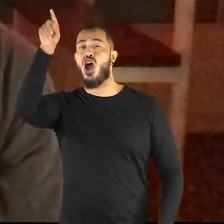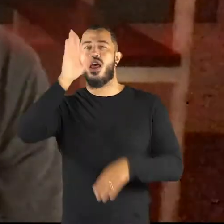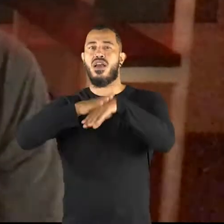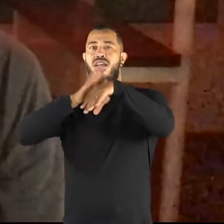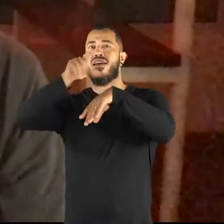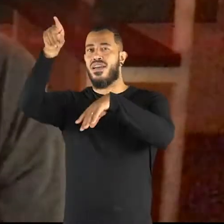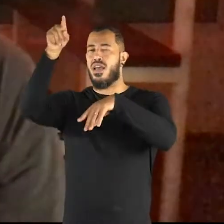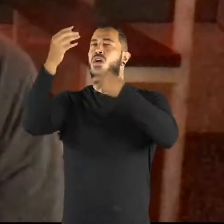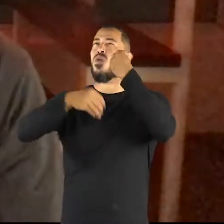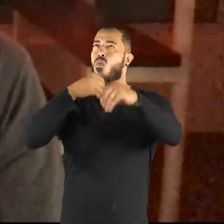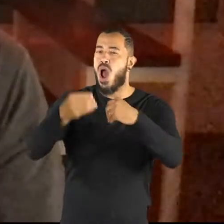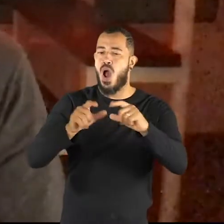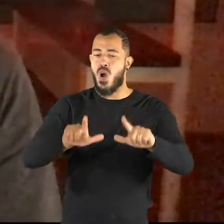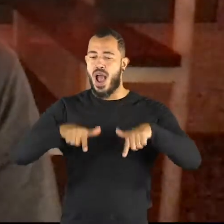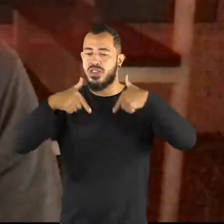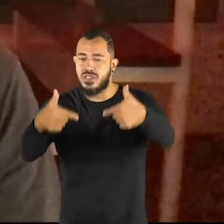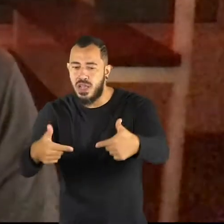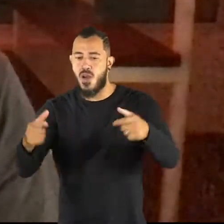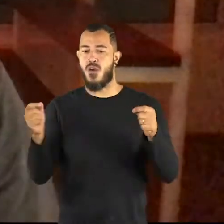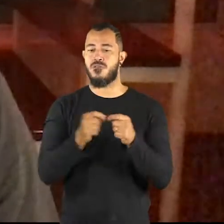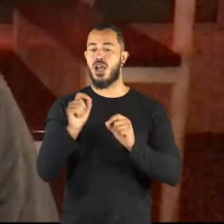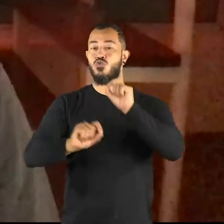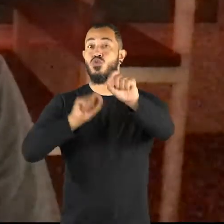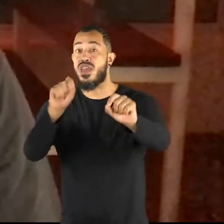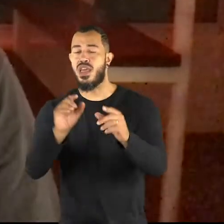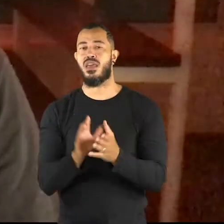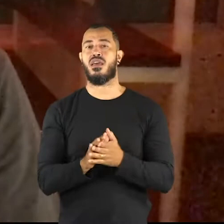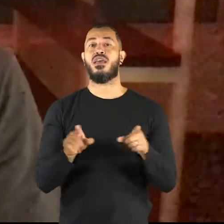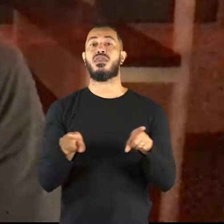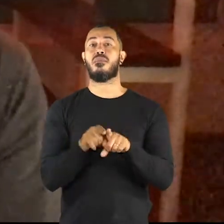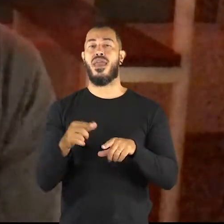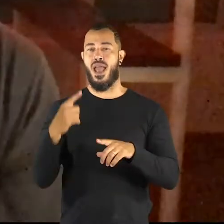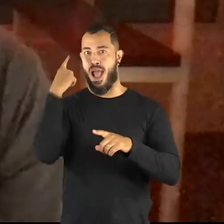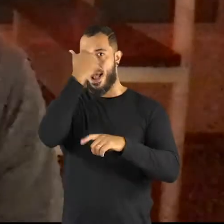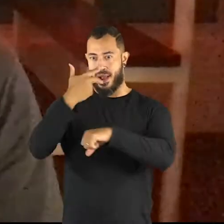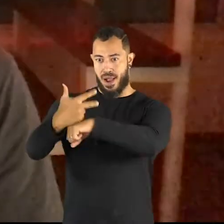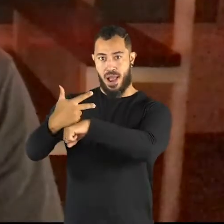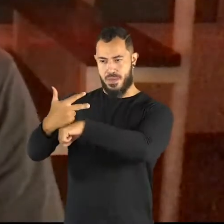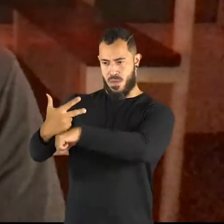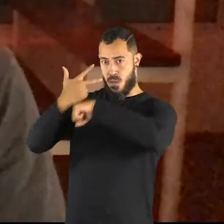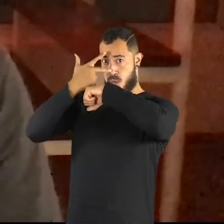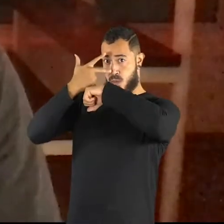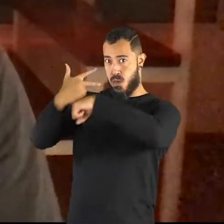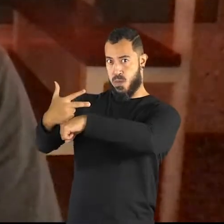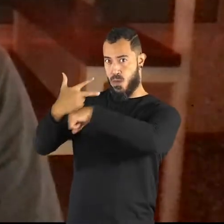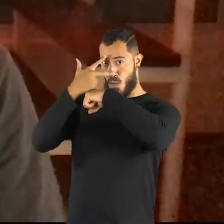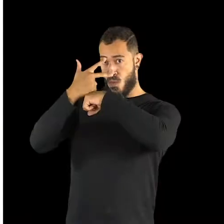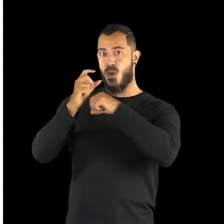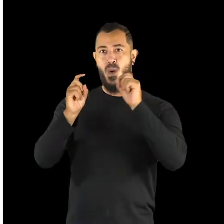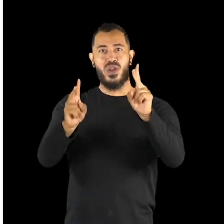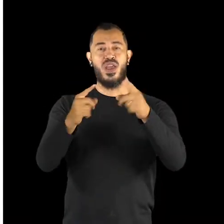de quais são as ações deles, alguns movimentos de câmera que são específicos. Eu estou colocando um exemplo do Ode à